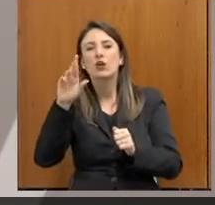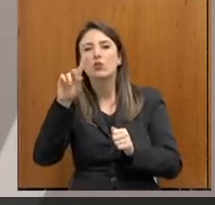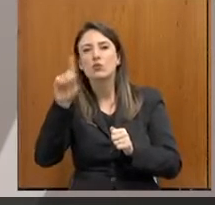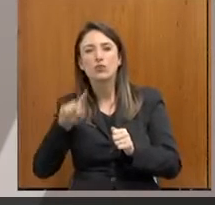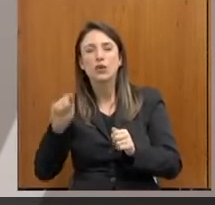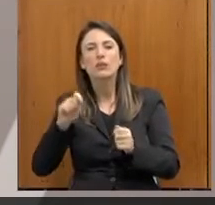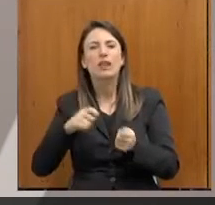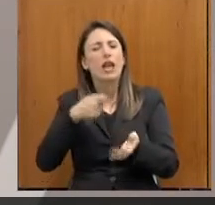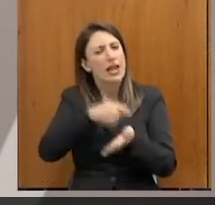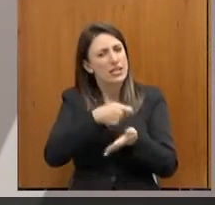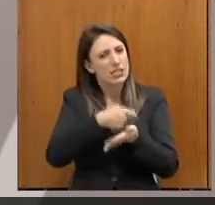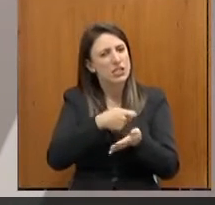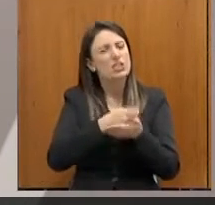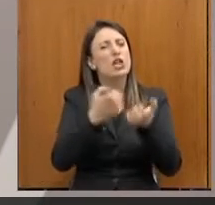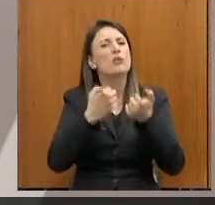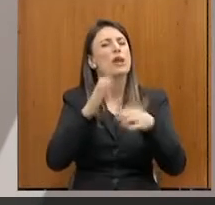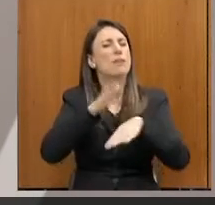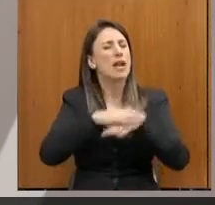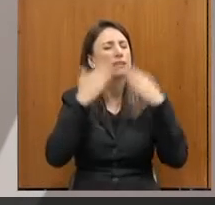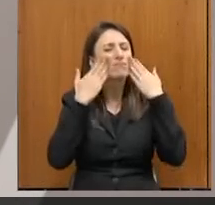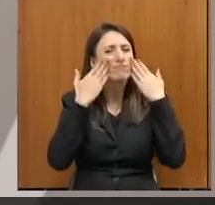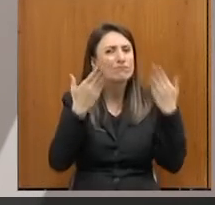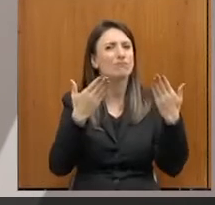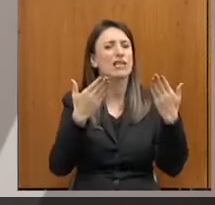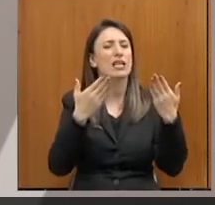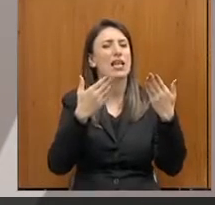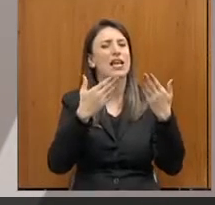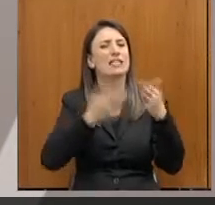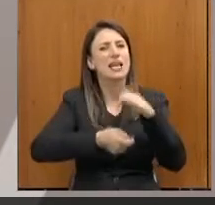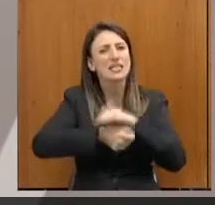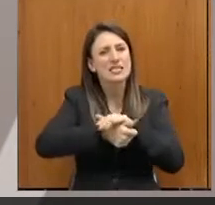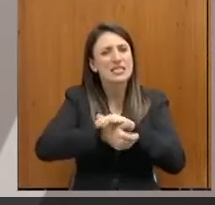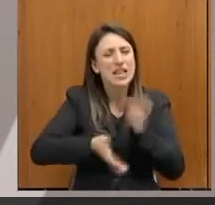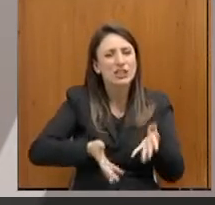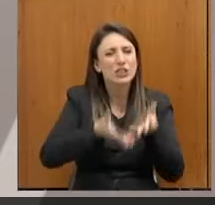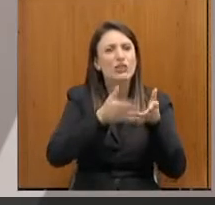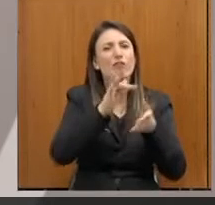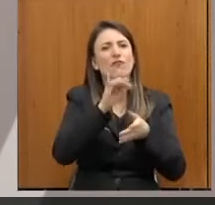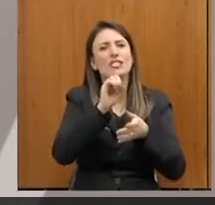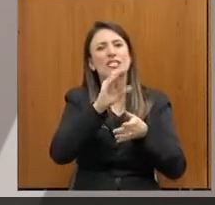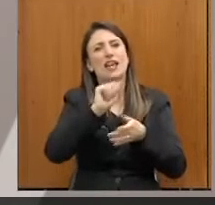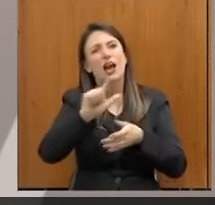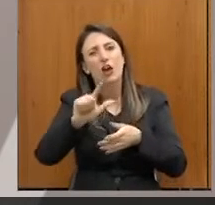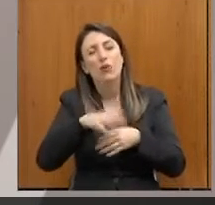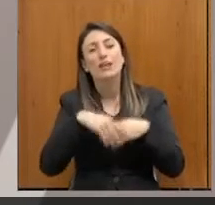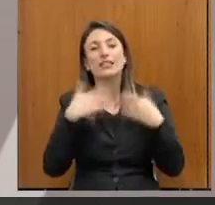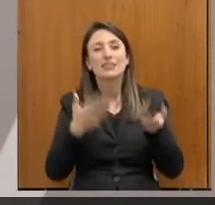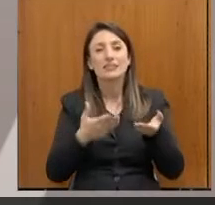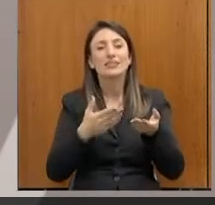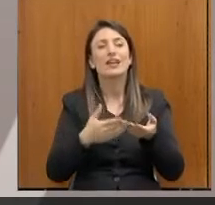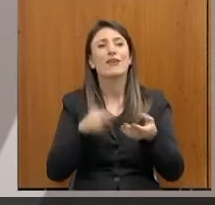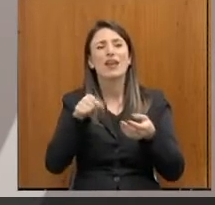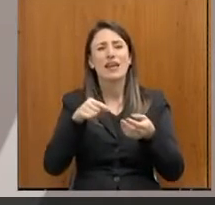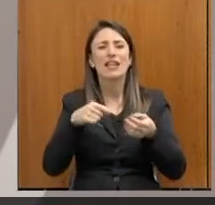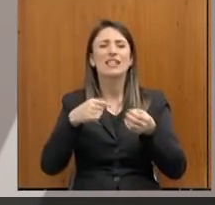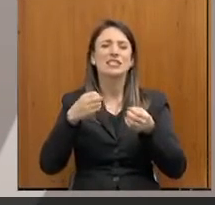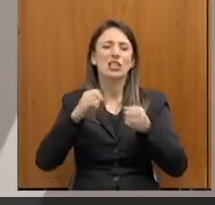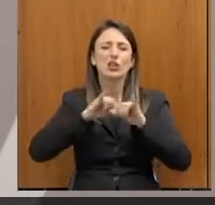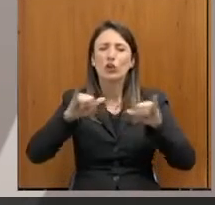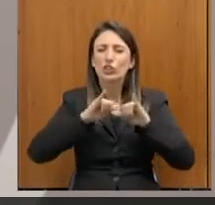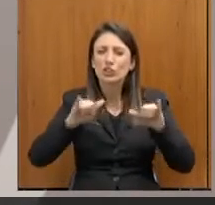de concessão de incentivos fiscais e diante de todas essas notícias de atração de investimentos fica